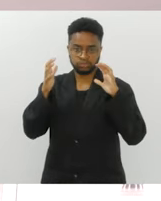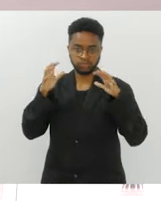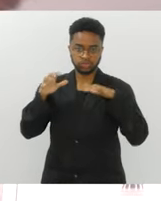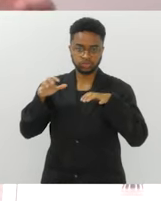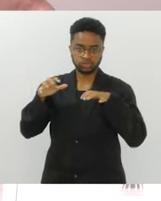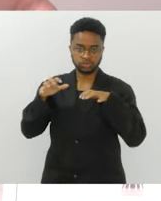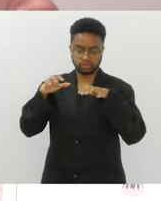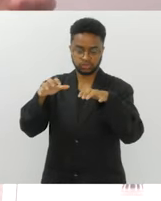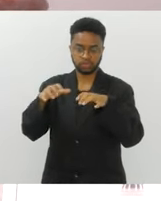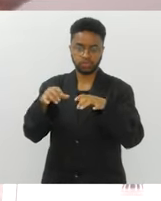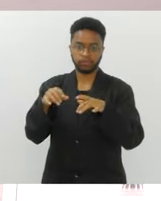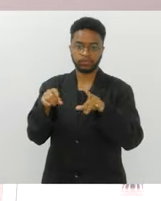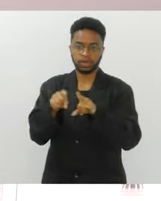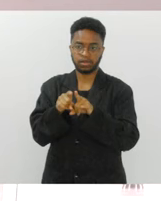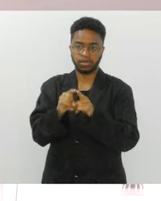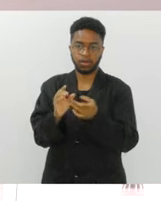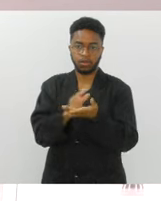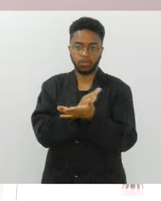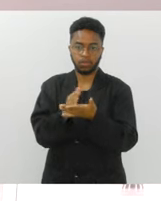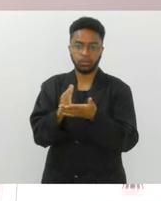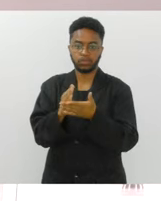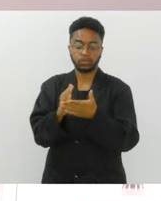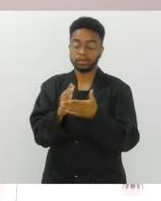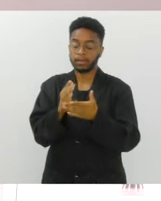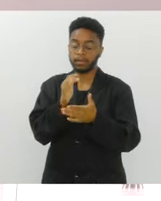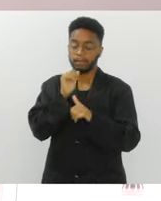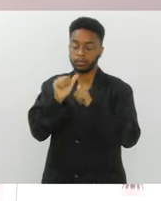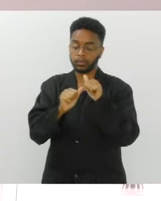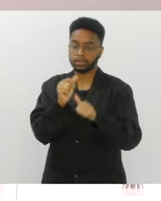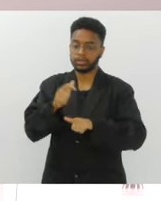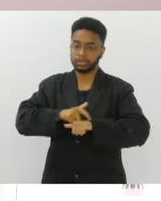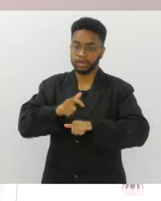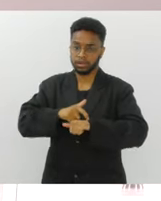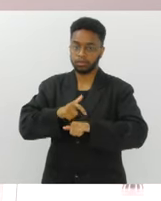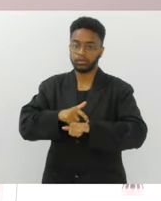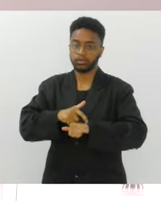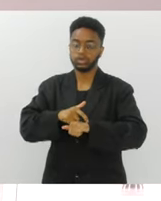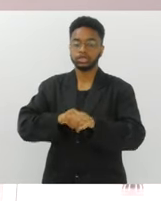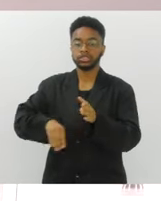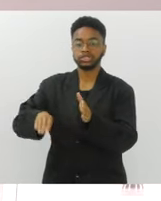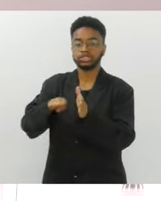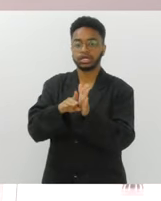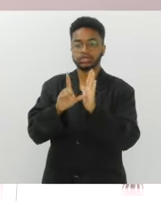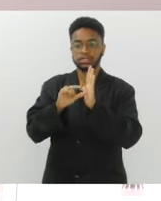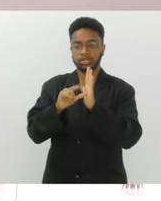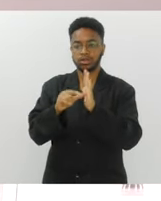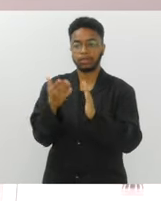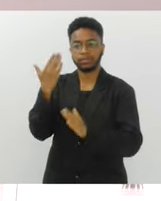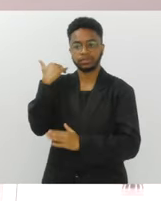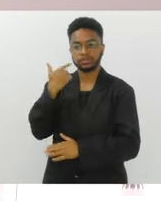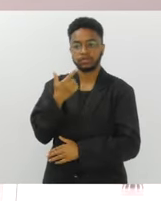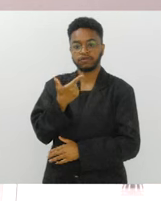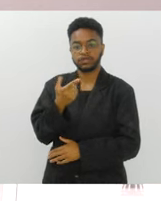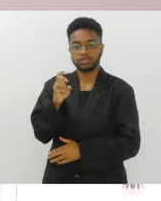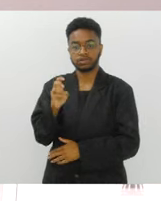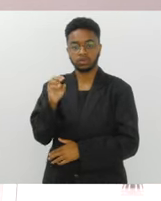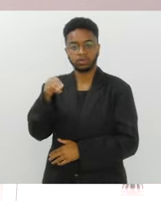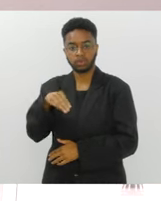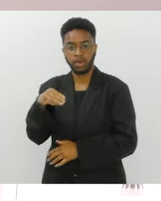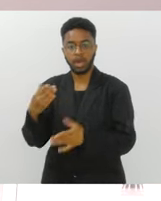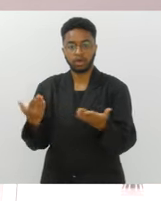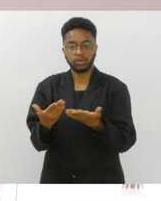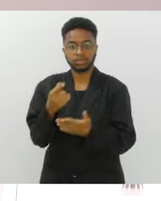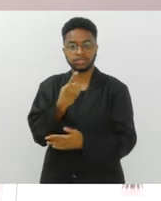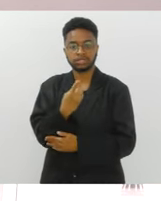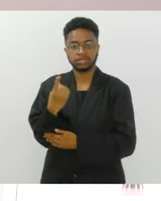em 2019 levava 95 minutos para chegar até a Central do Brasil, hoje, em 2023, leva 111 minutos.